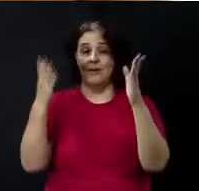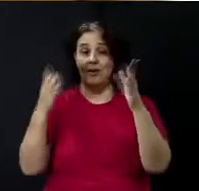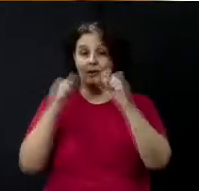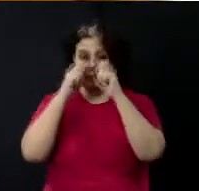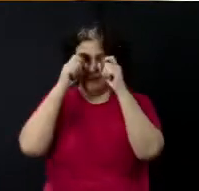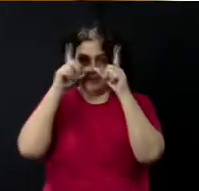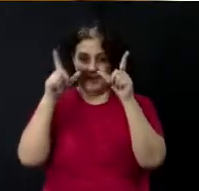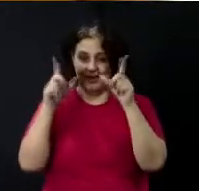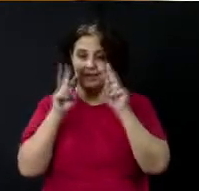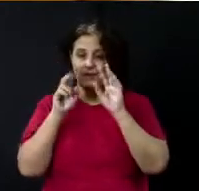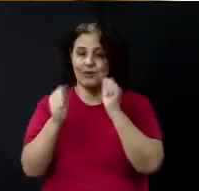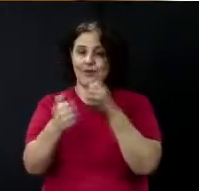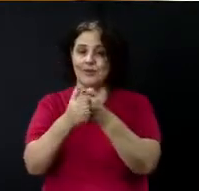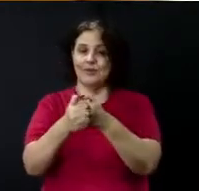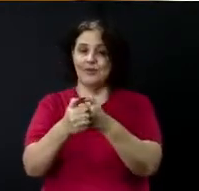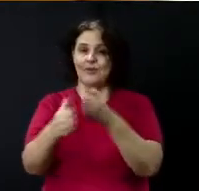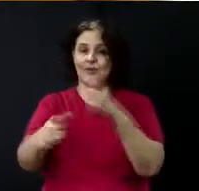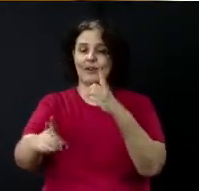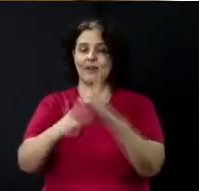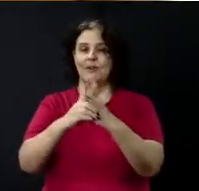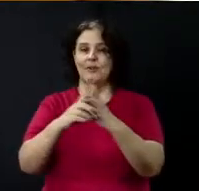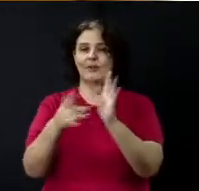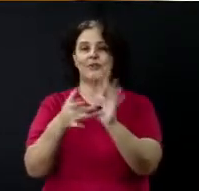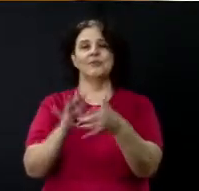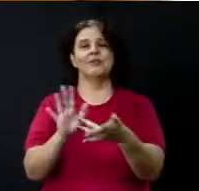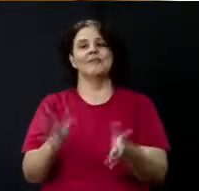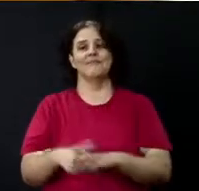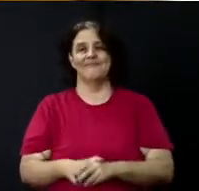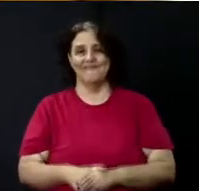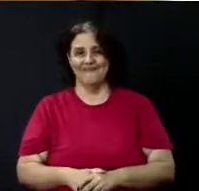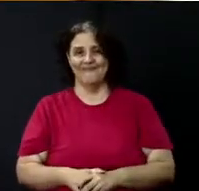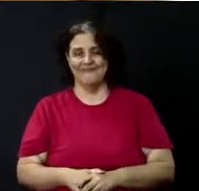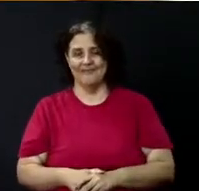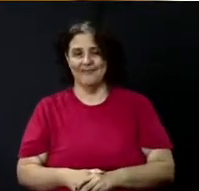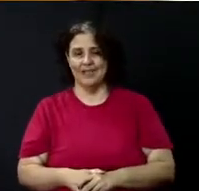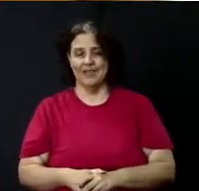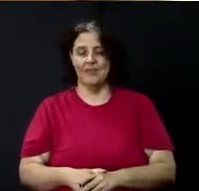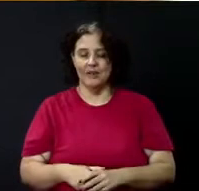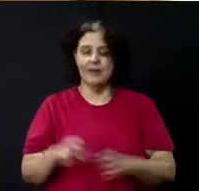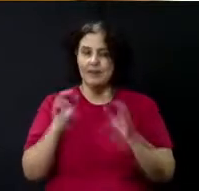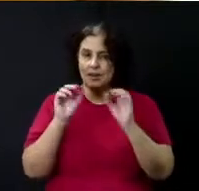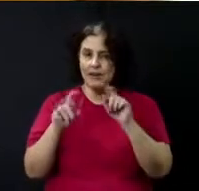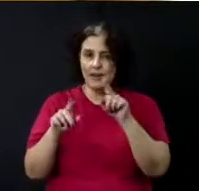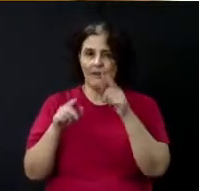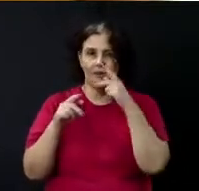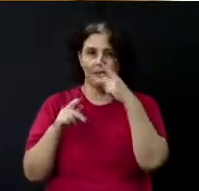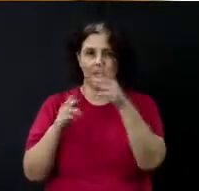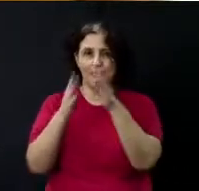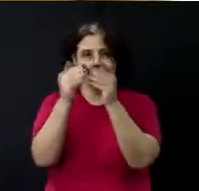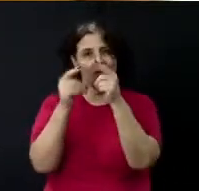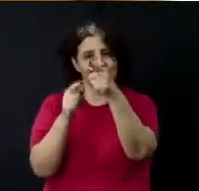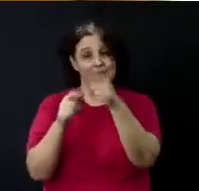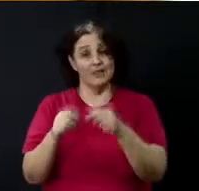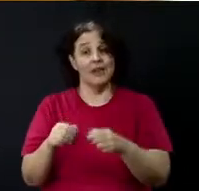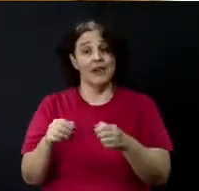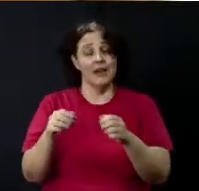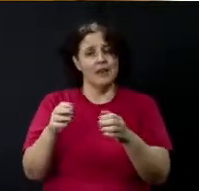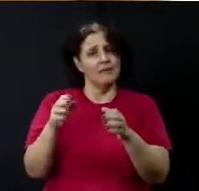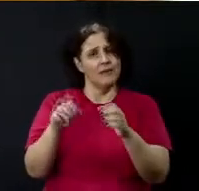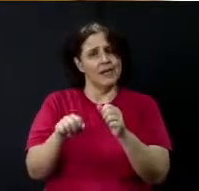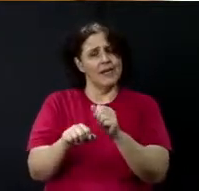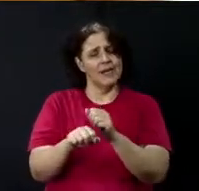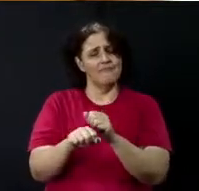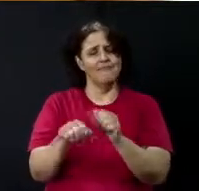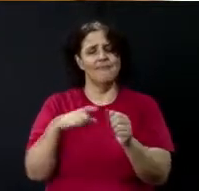você a parar um tempinho e ler João 9, principalmente se você já passou pela